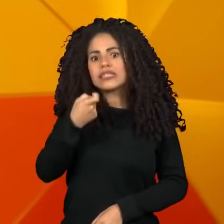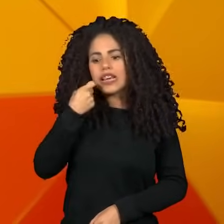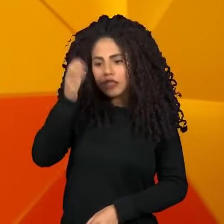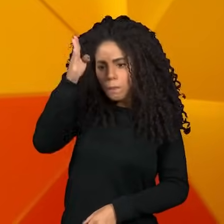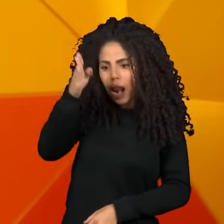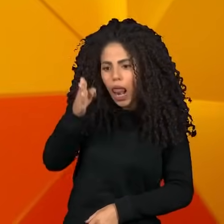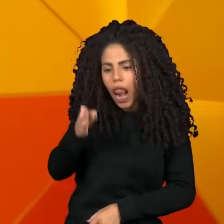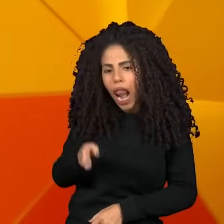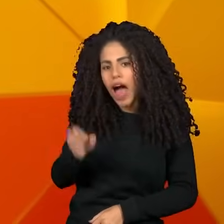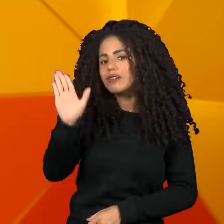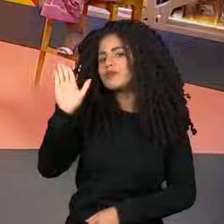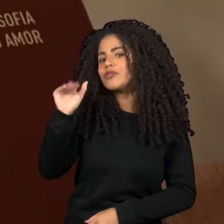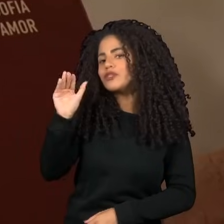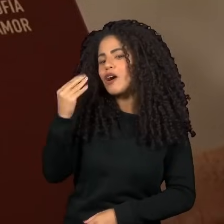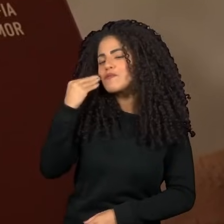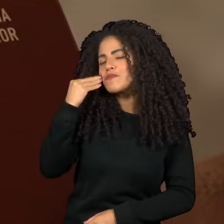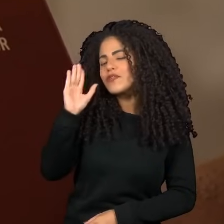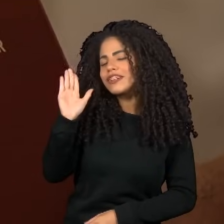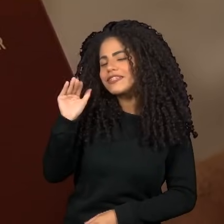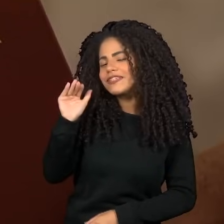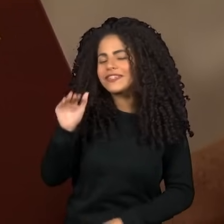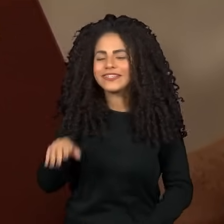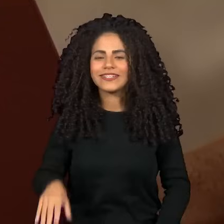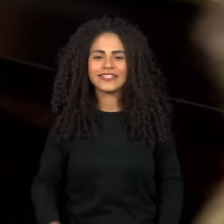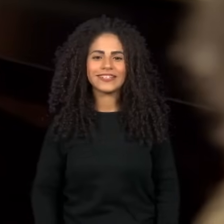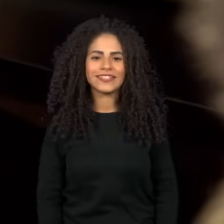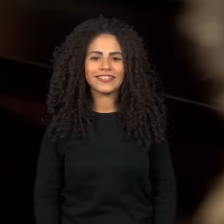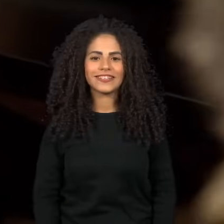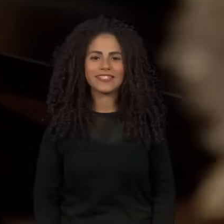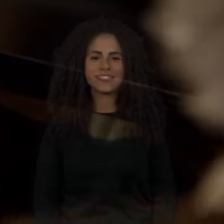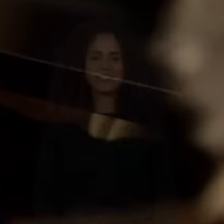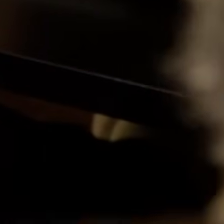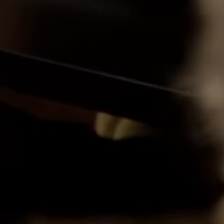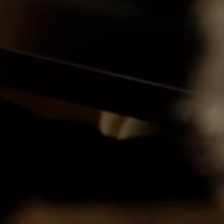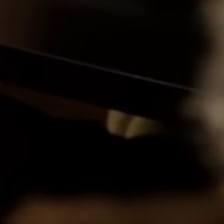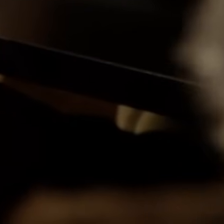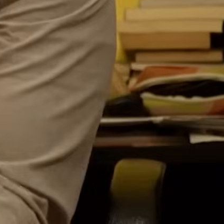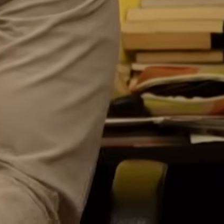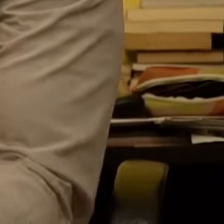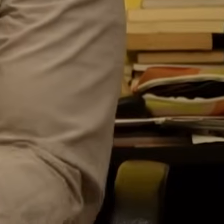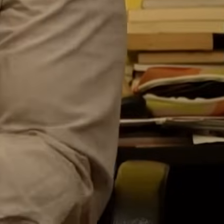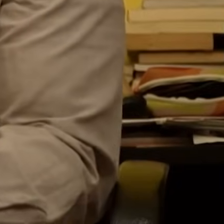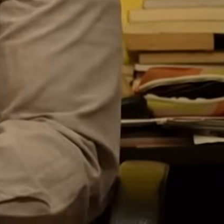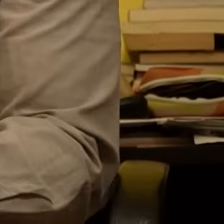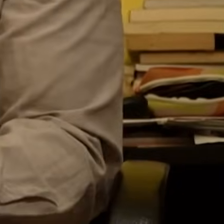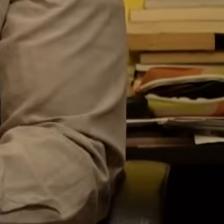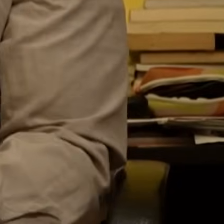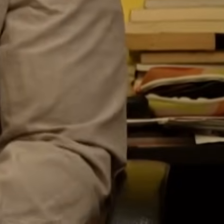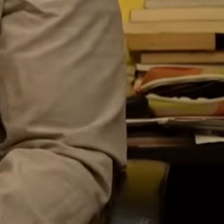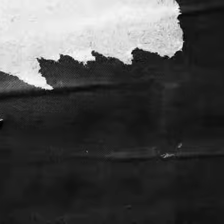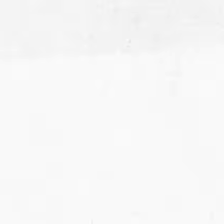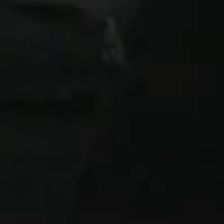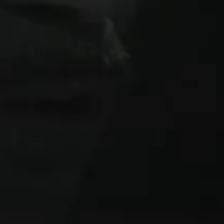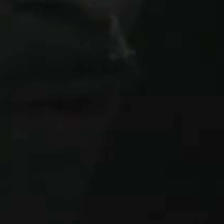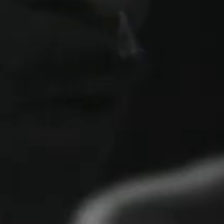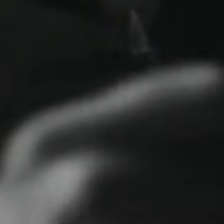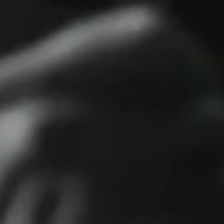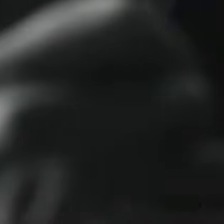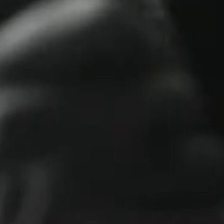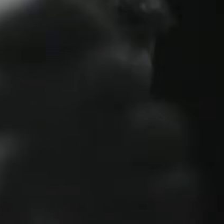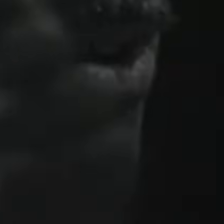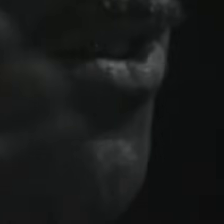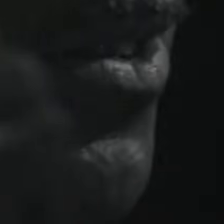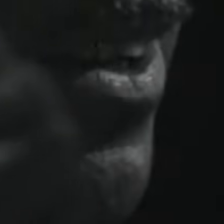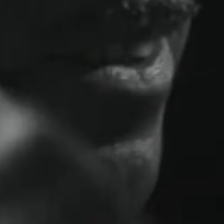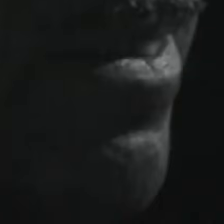aqui. Tchau! Você sabe o que é ter um amor, meu senhor? Ter loucura por